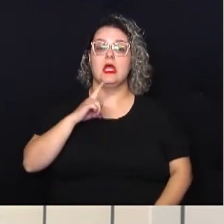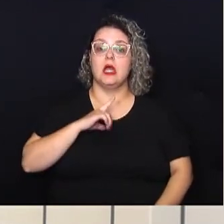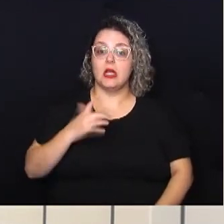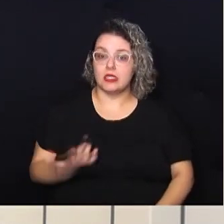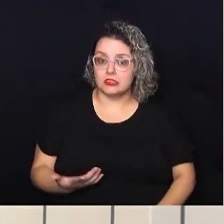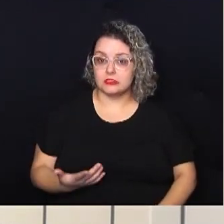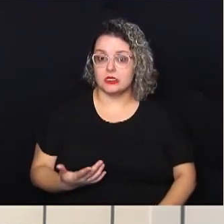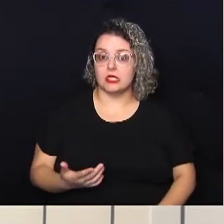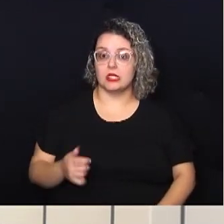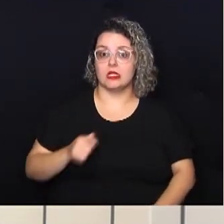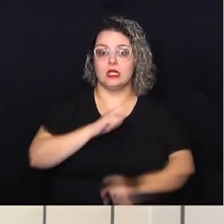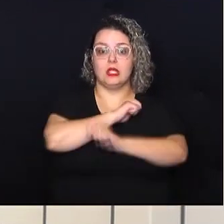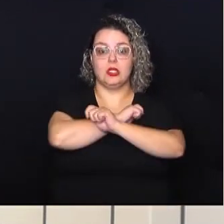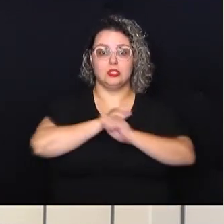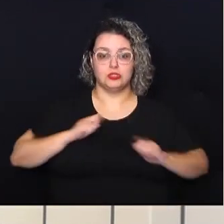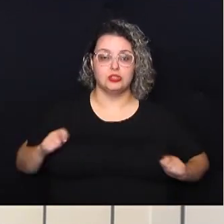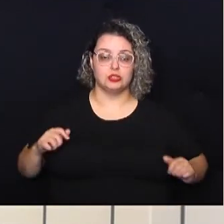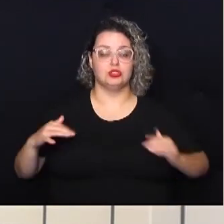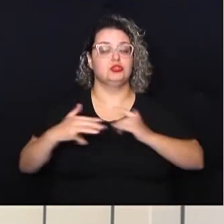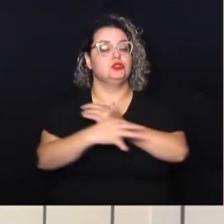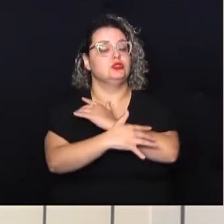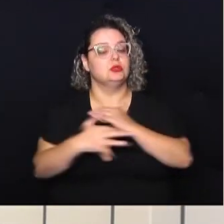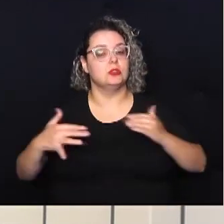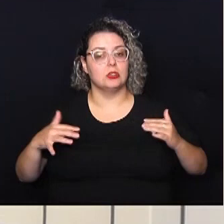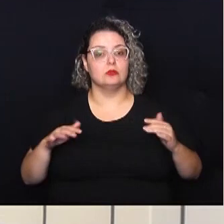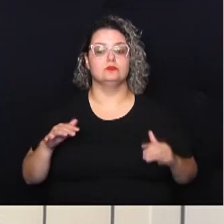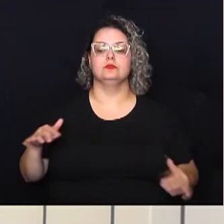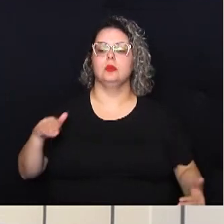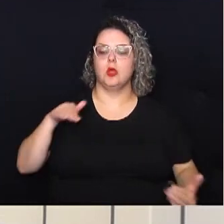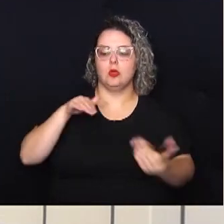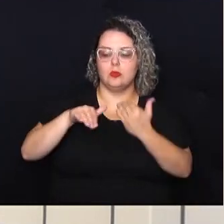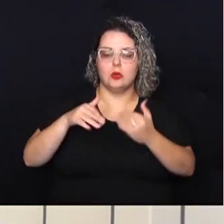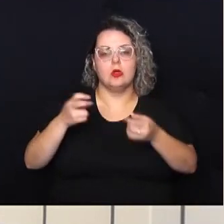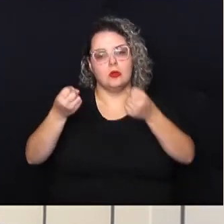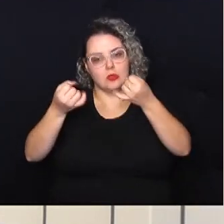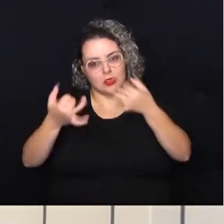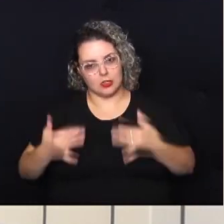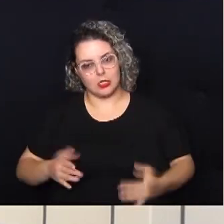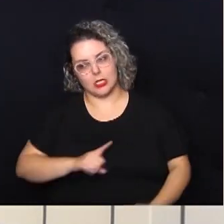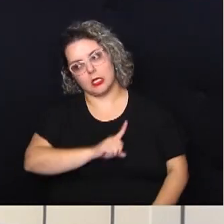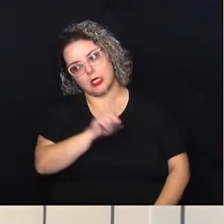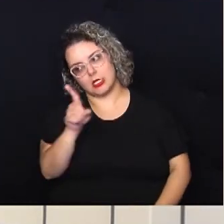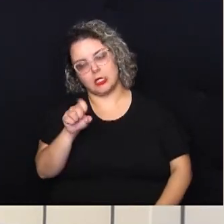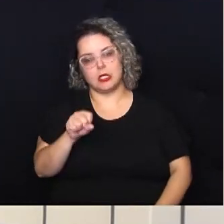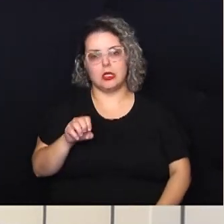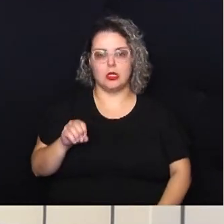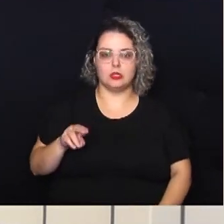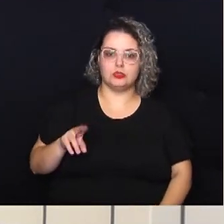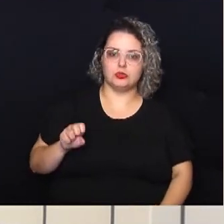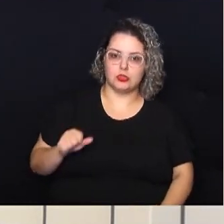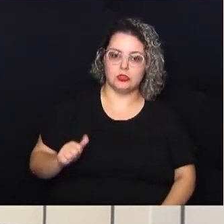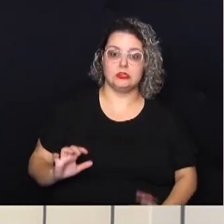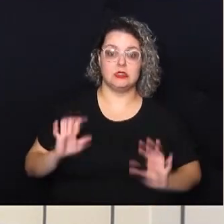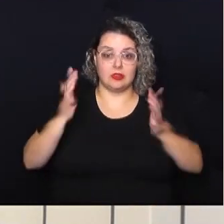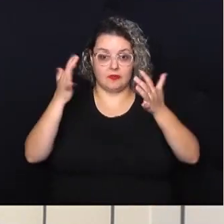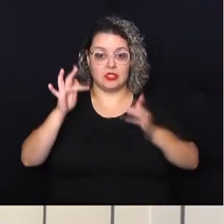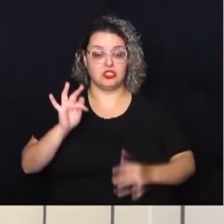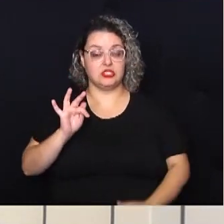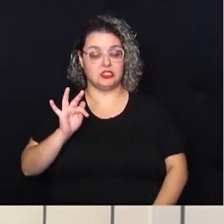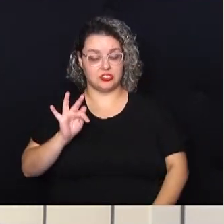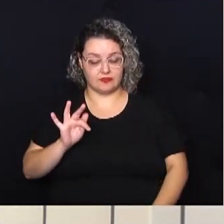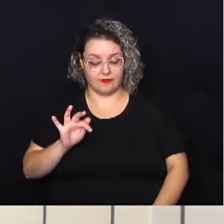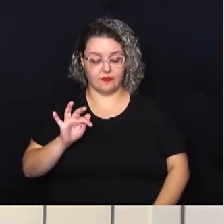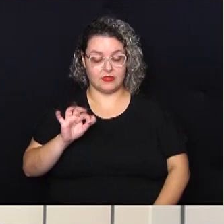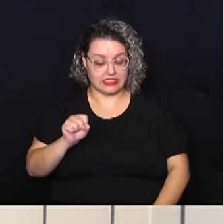de agentes da mobilidade urbana que vão orientar você que for até Sousas na Festa de Santana.